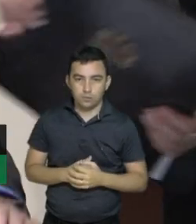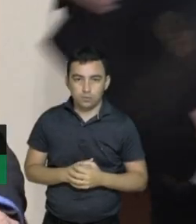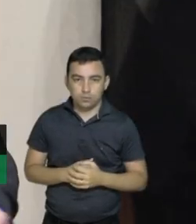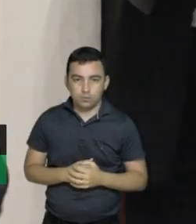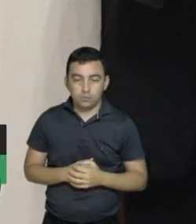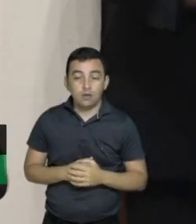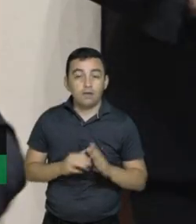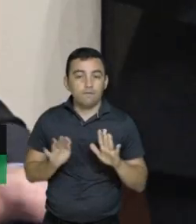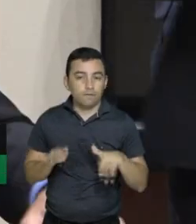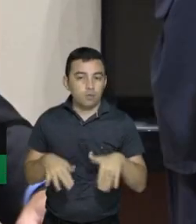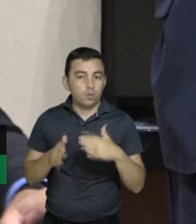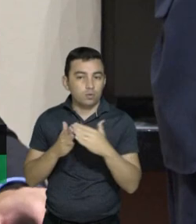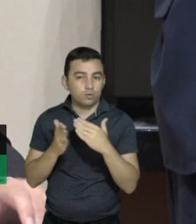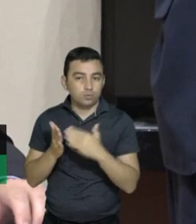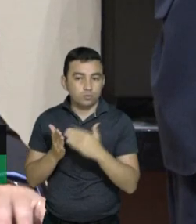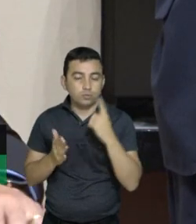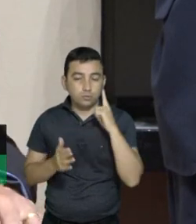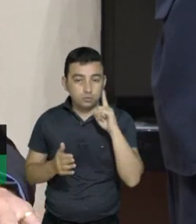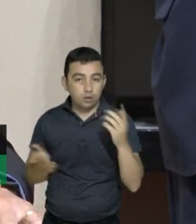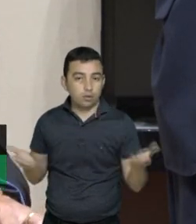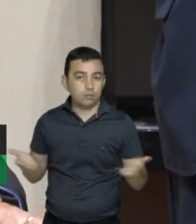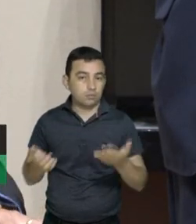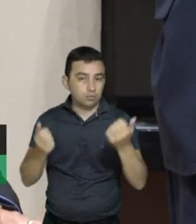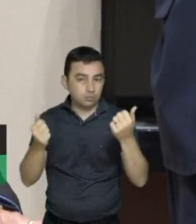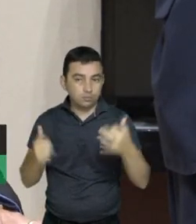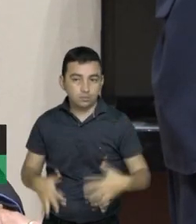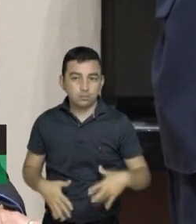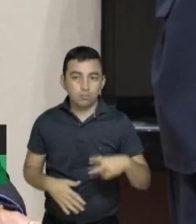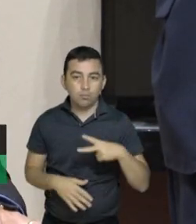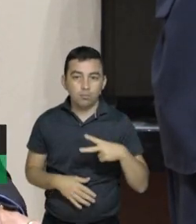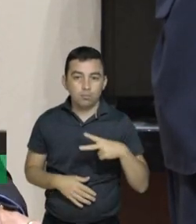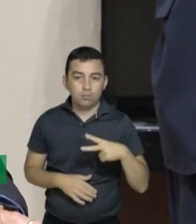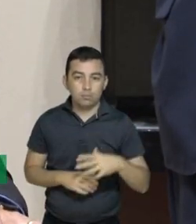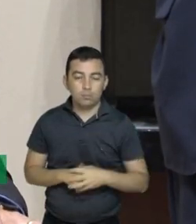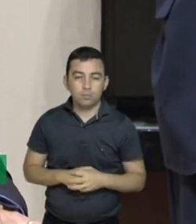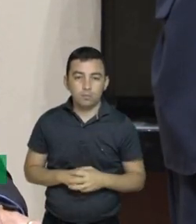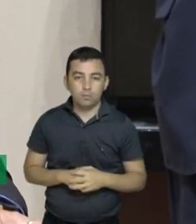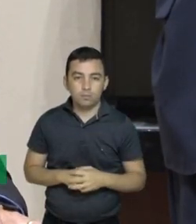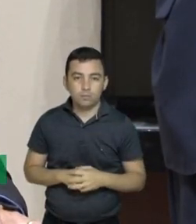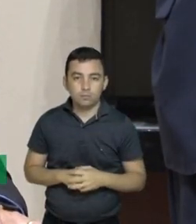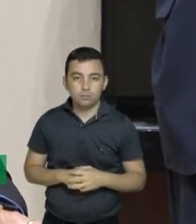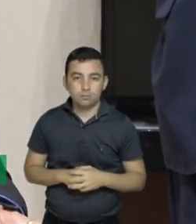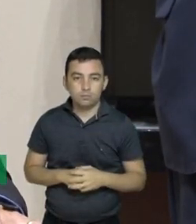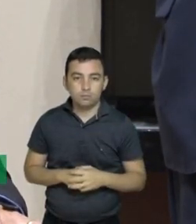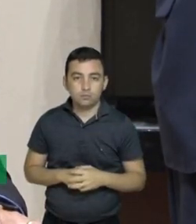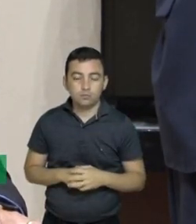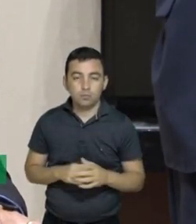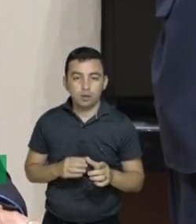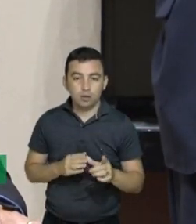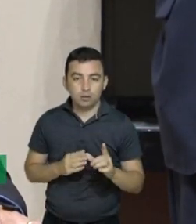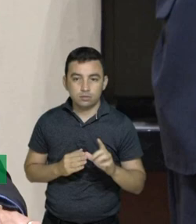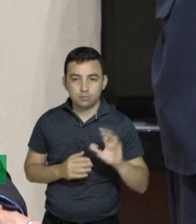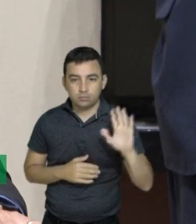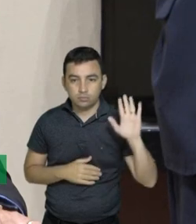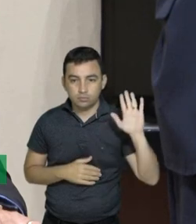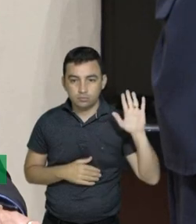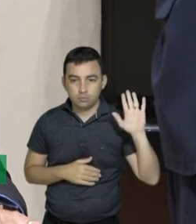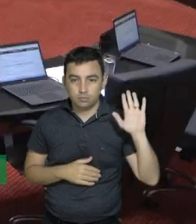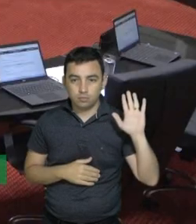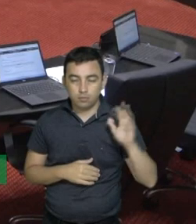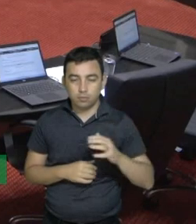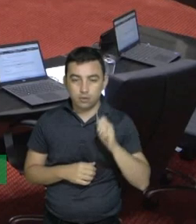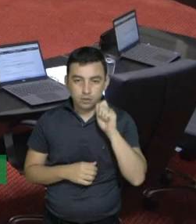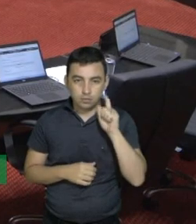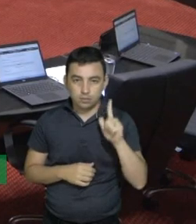fim da Ordem do dia passamos as explicações pessoais mas antes ouço pela ordem Deputado antígeno